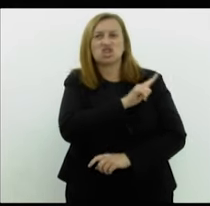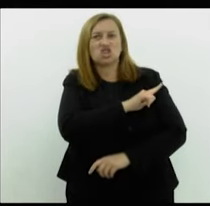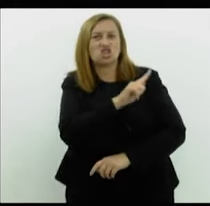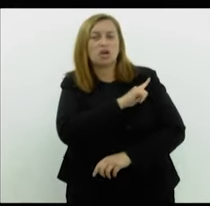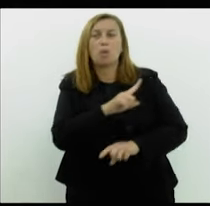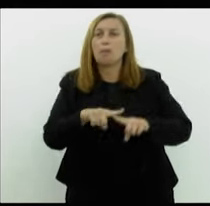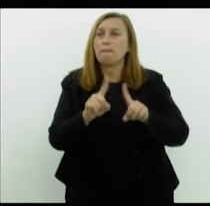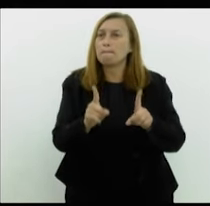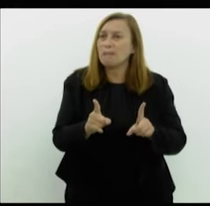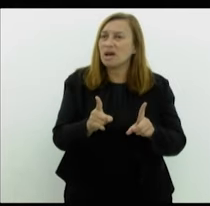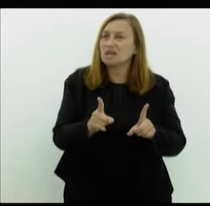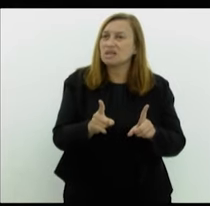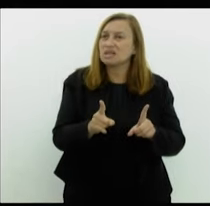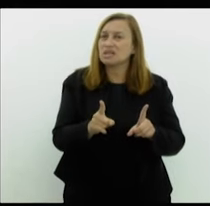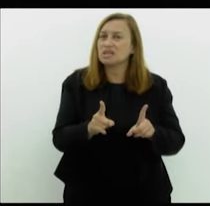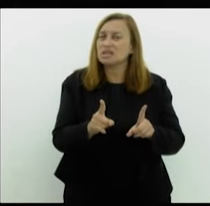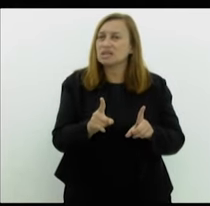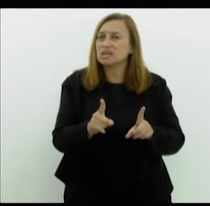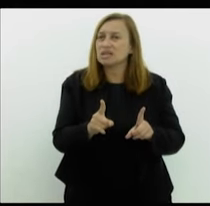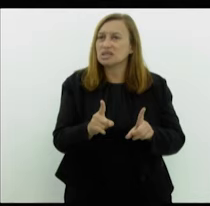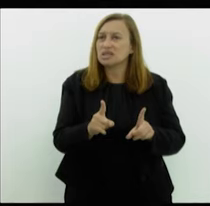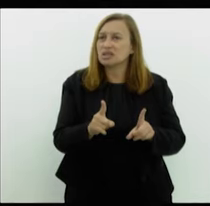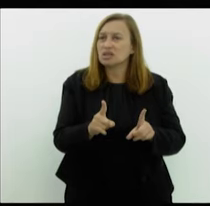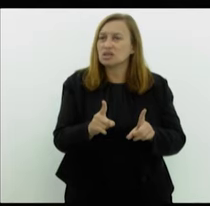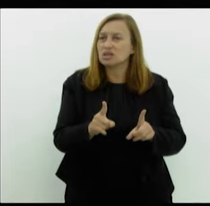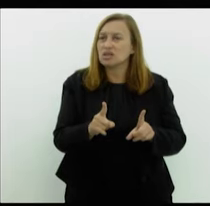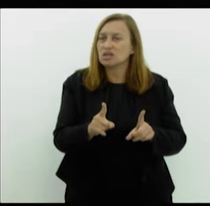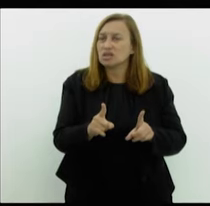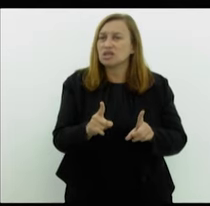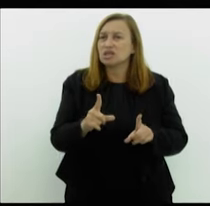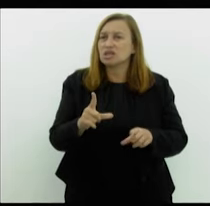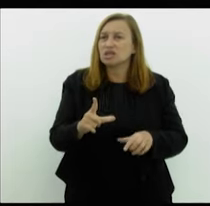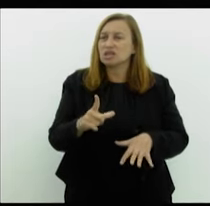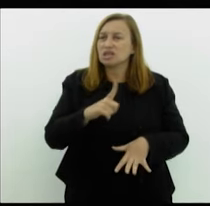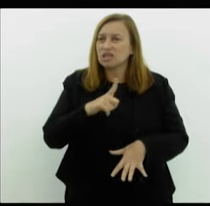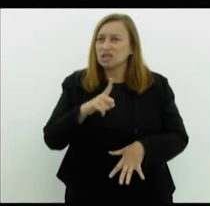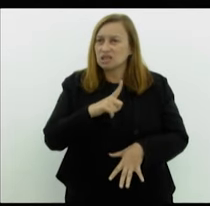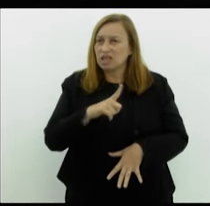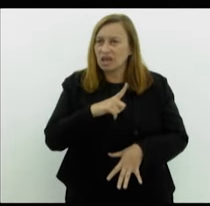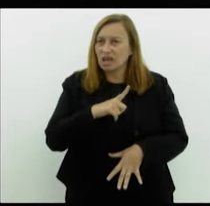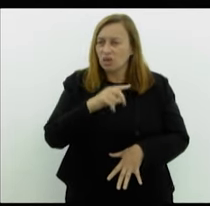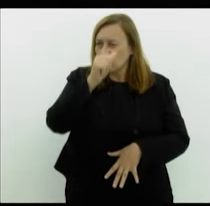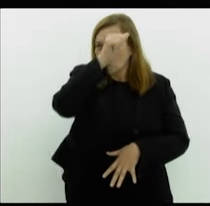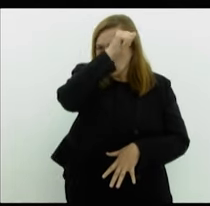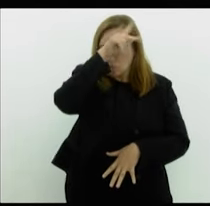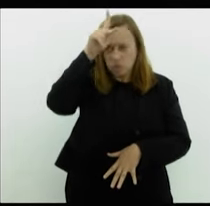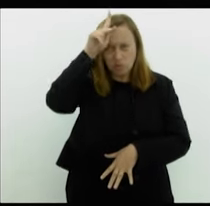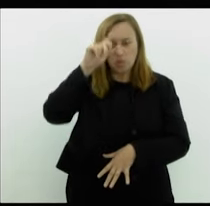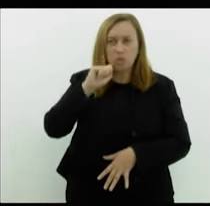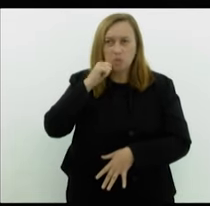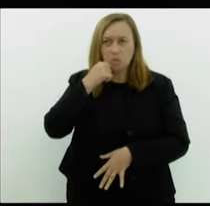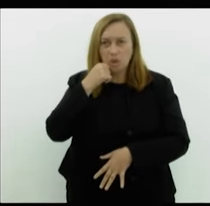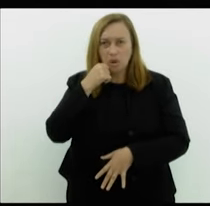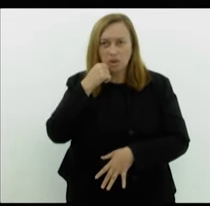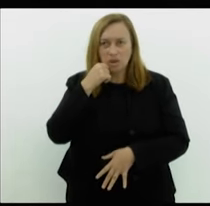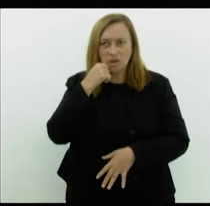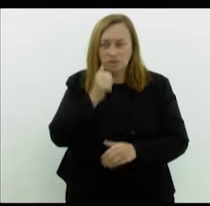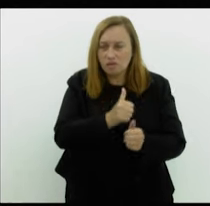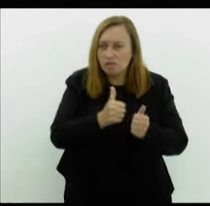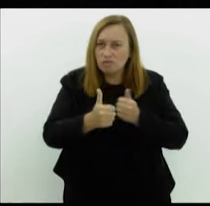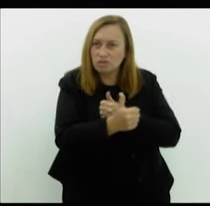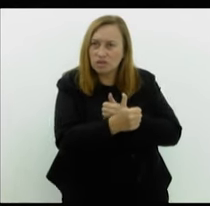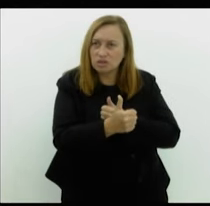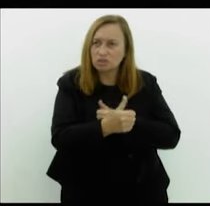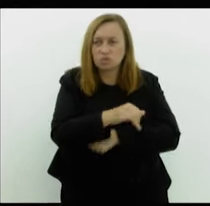mas a indigestão de ter o senhor à frente da Prefeitura do Rio de Janeiro. Que